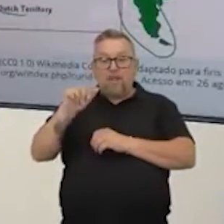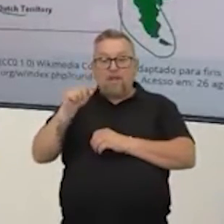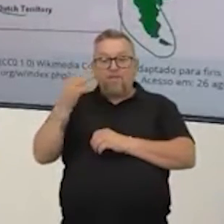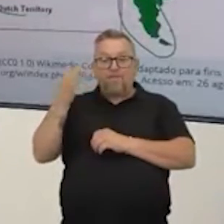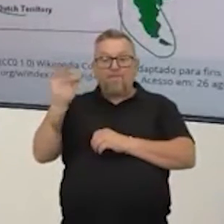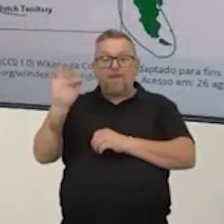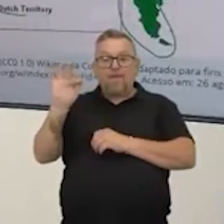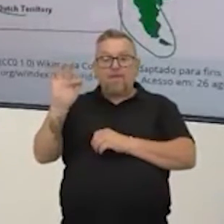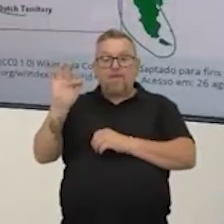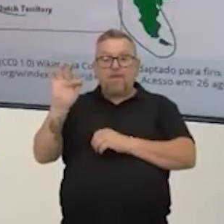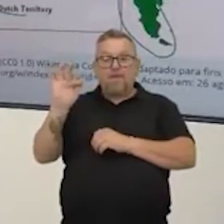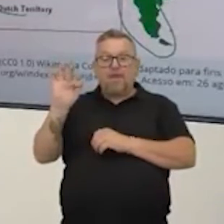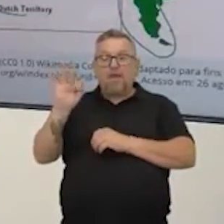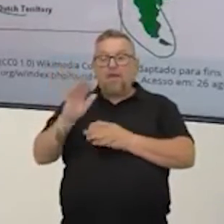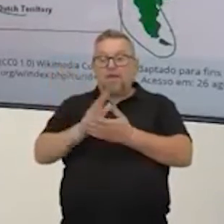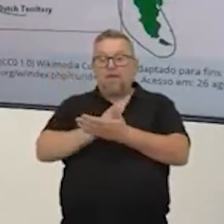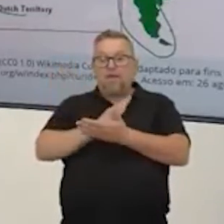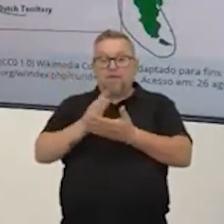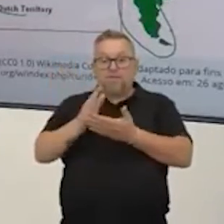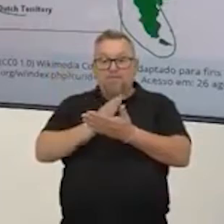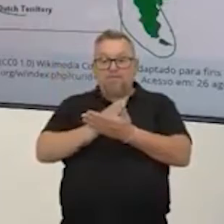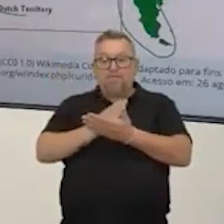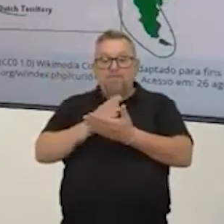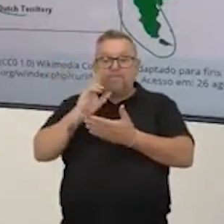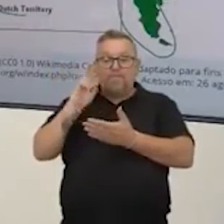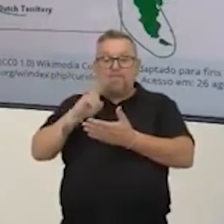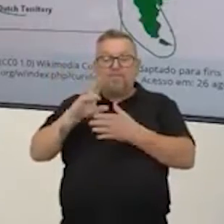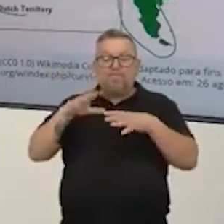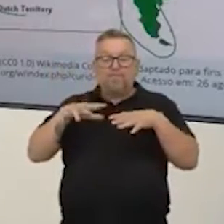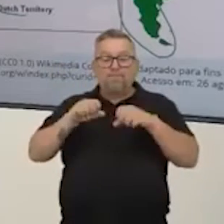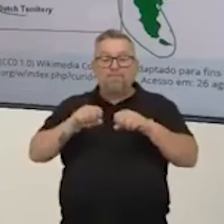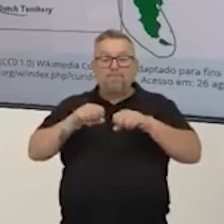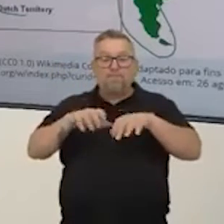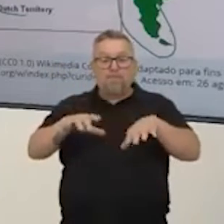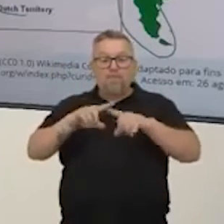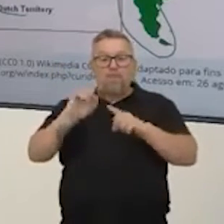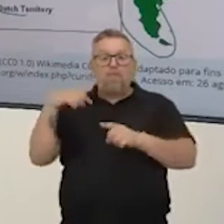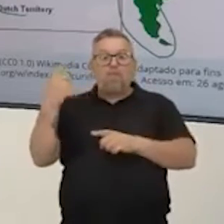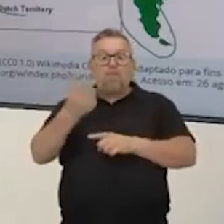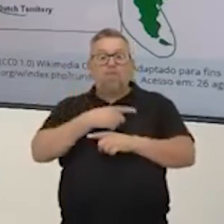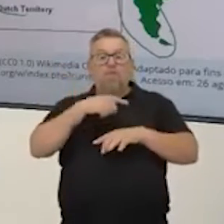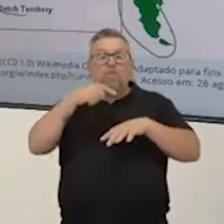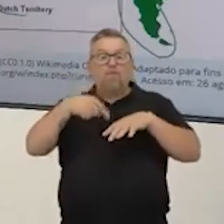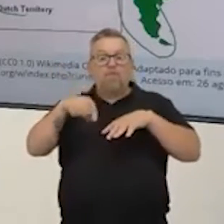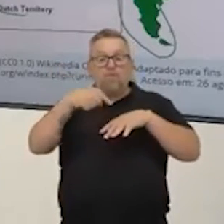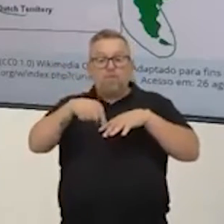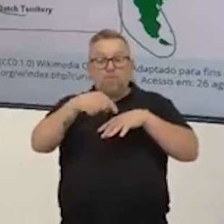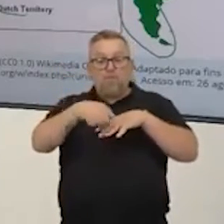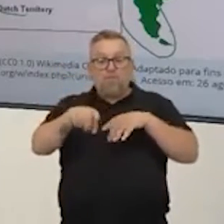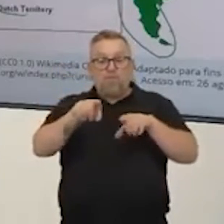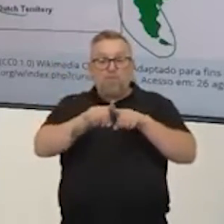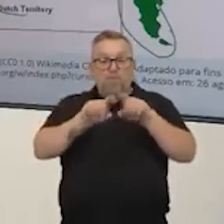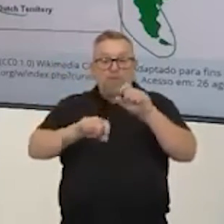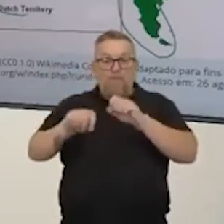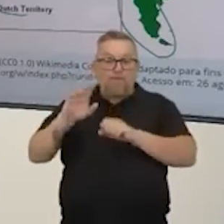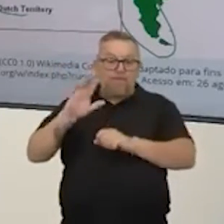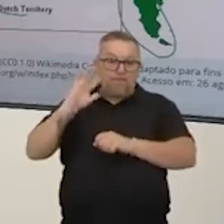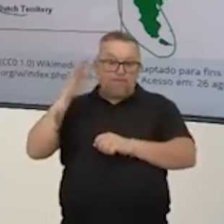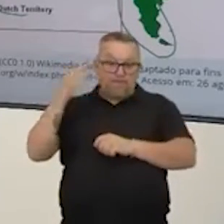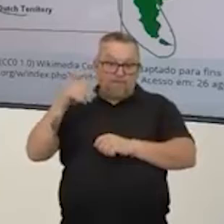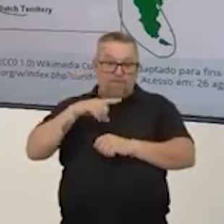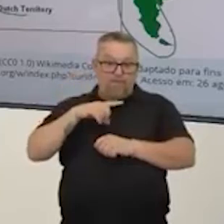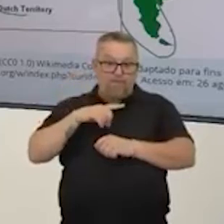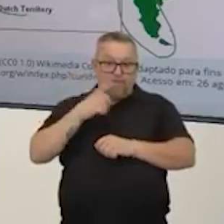Então, essa divisão, né, que se tornou aí uma colonização do nosso continente, né, a partir do momento que há